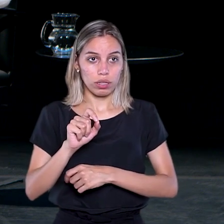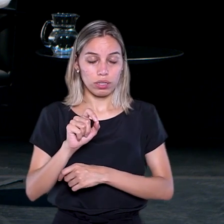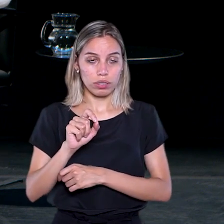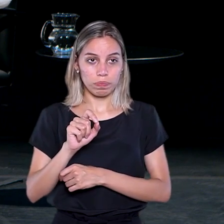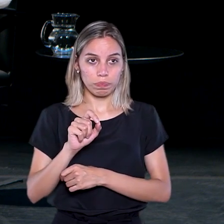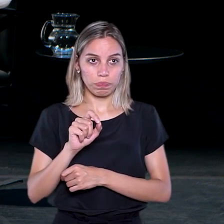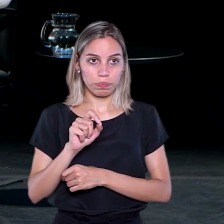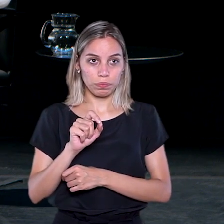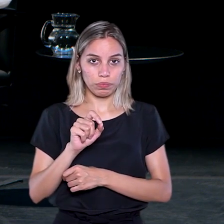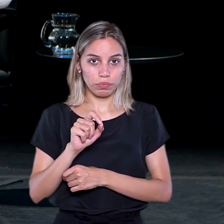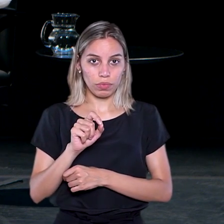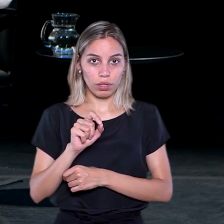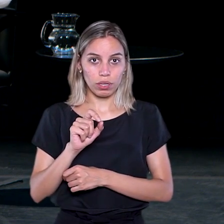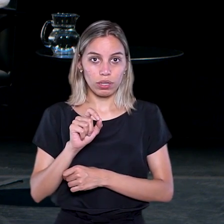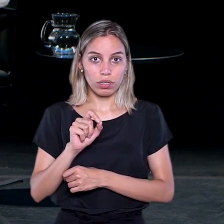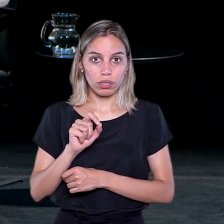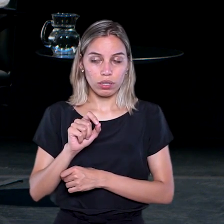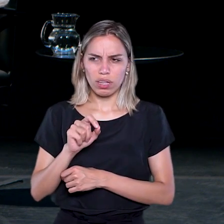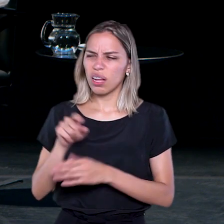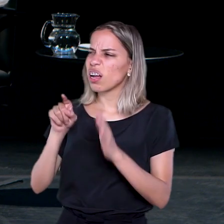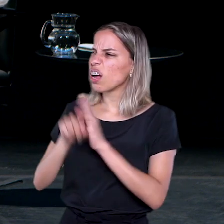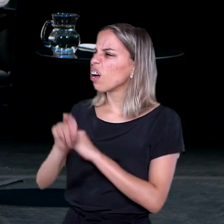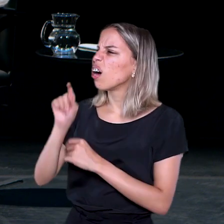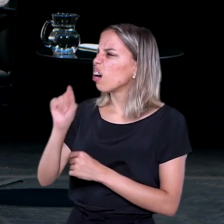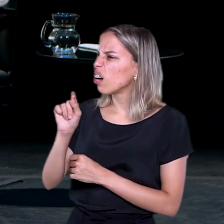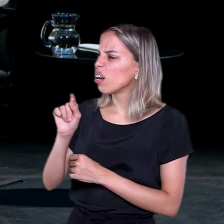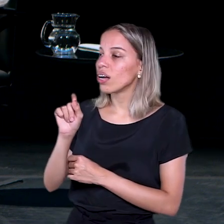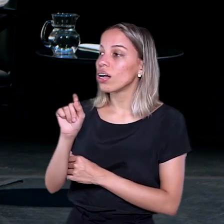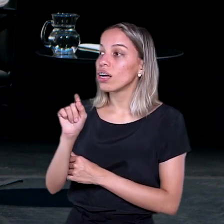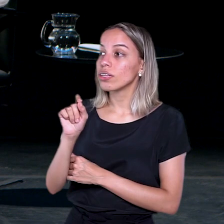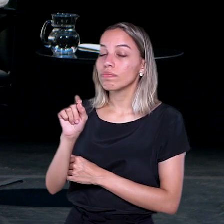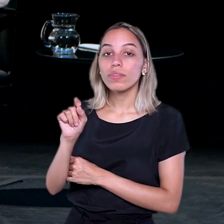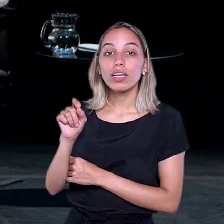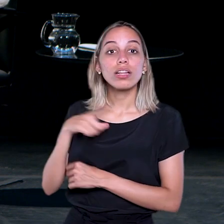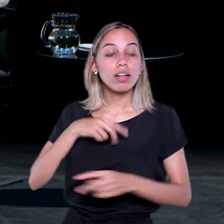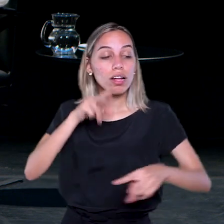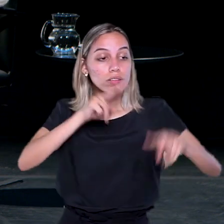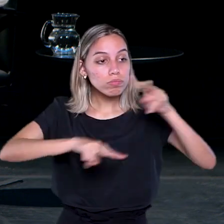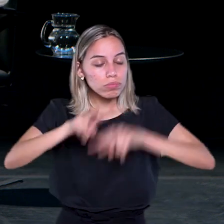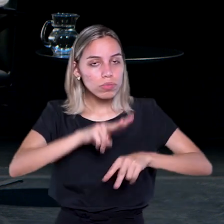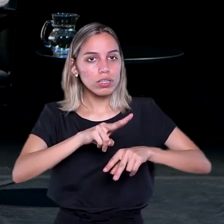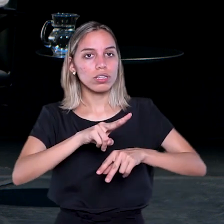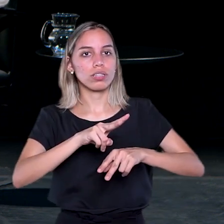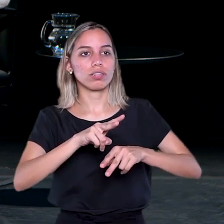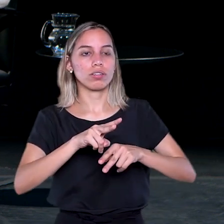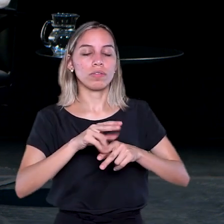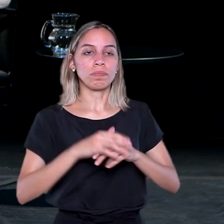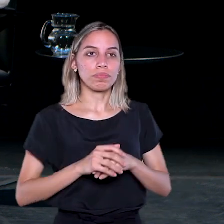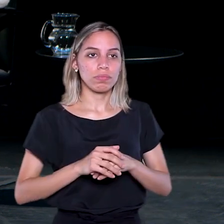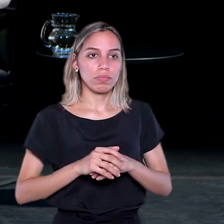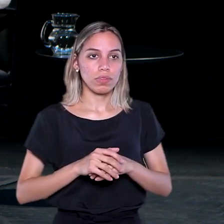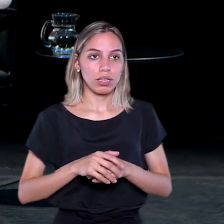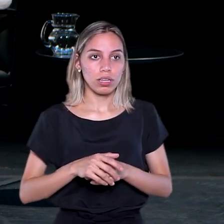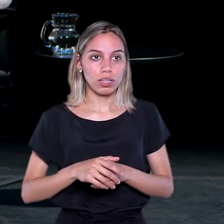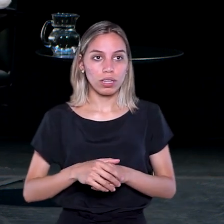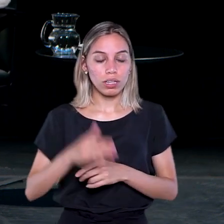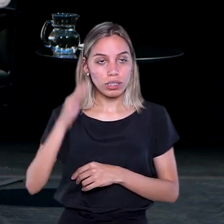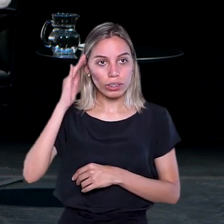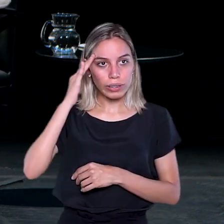categoria analítica que Você vai... falou rápido, o quê? Uma categoria analítica, a interseccionalidade. Desculpa. A